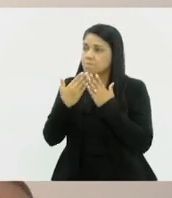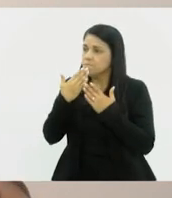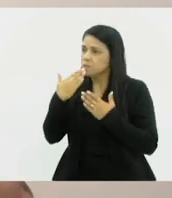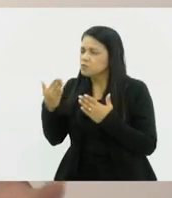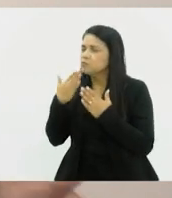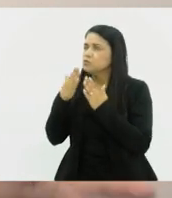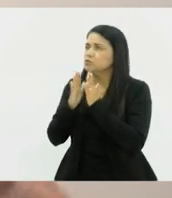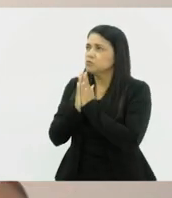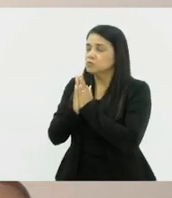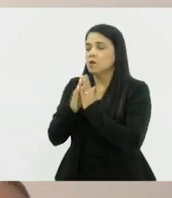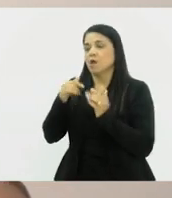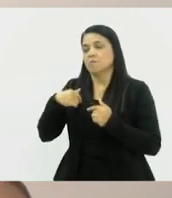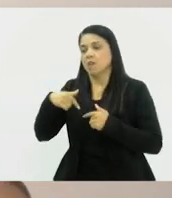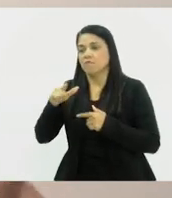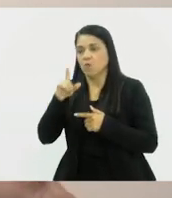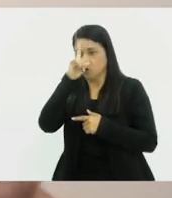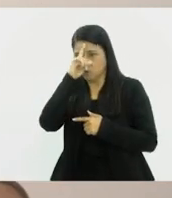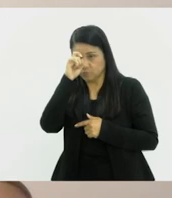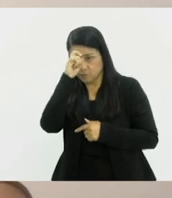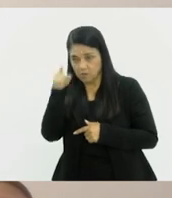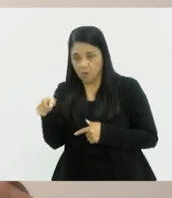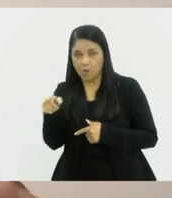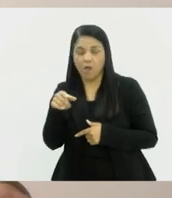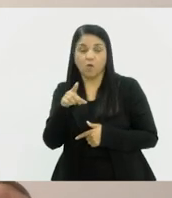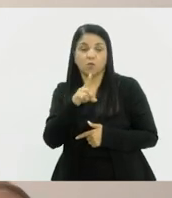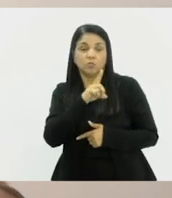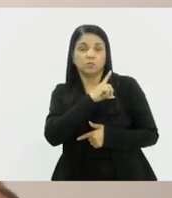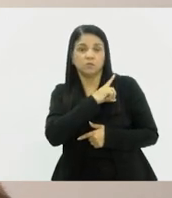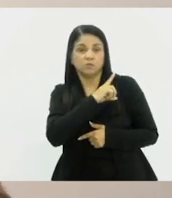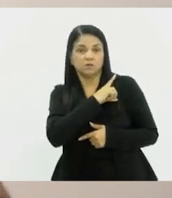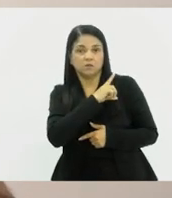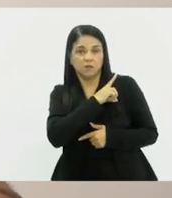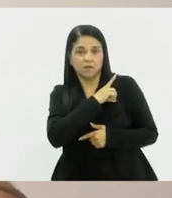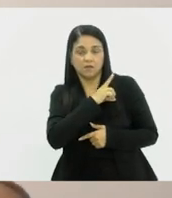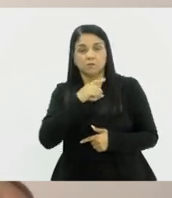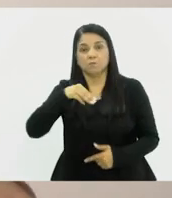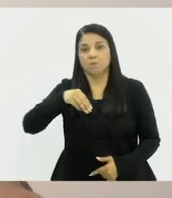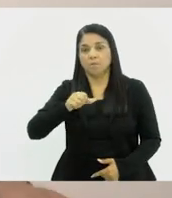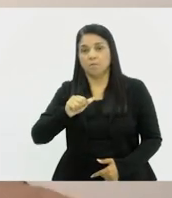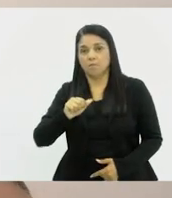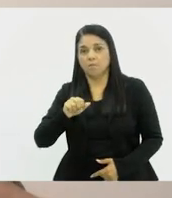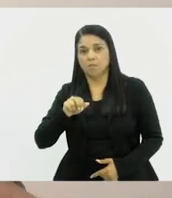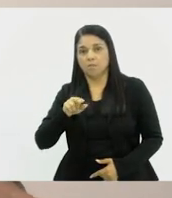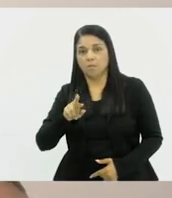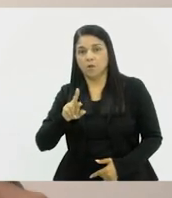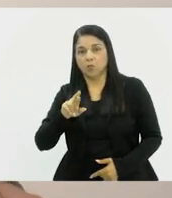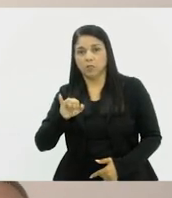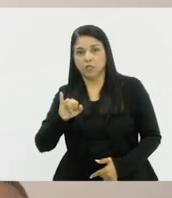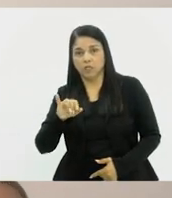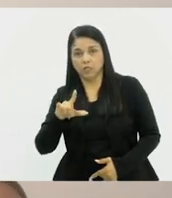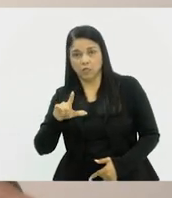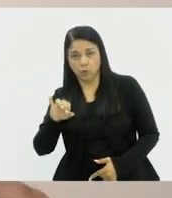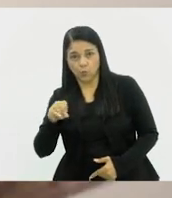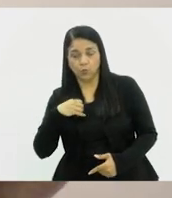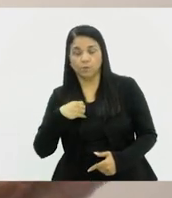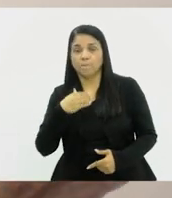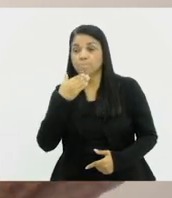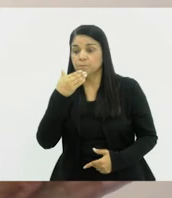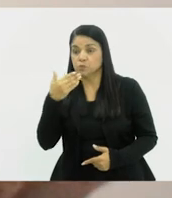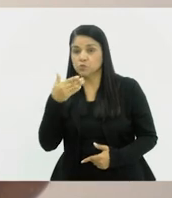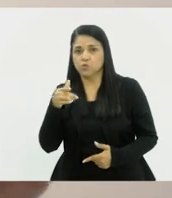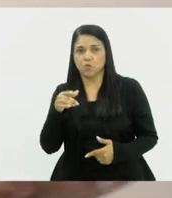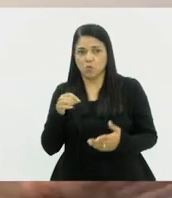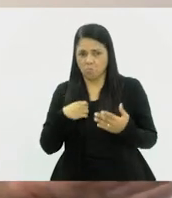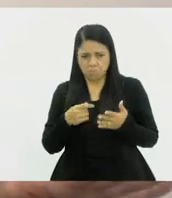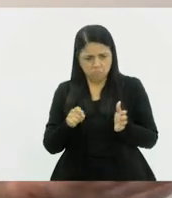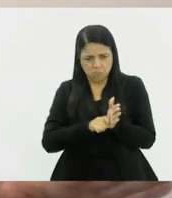hospital como fui o delegado Maurílio Marques Moreira na época ele pediu para eu assinar um eu não fui pego com nada